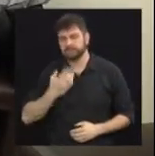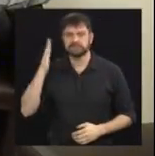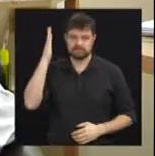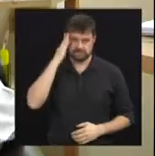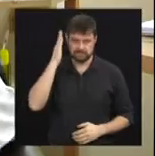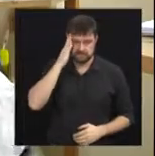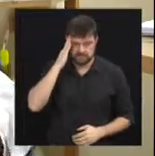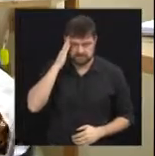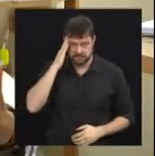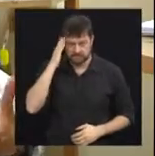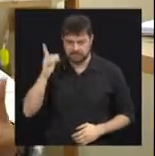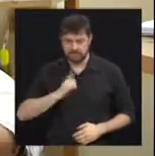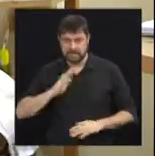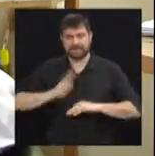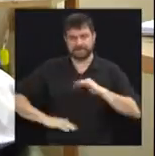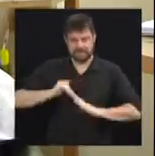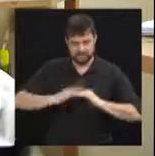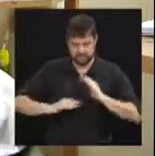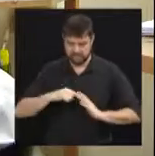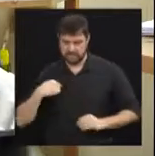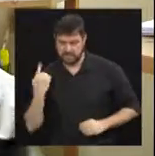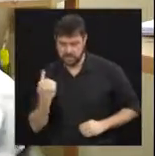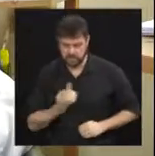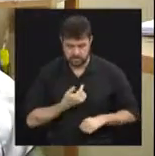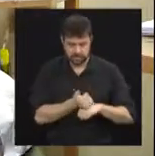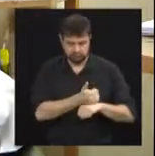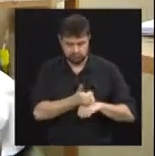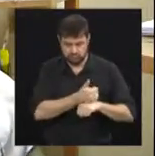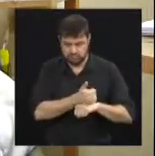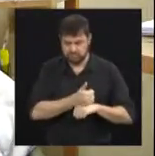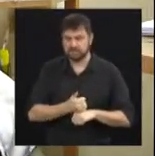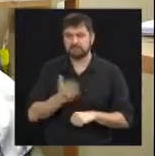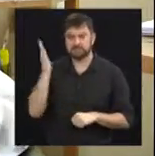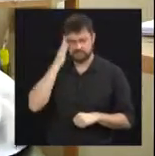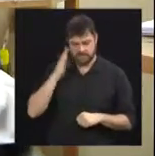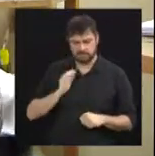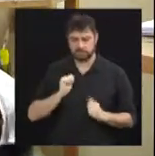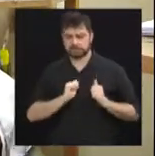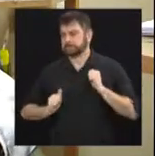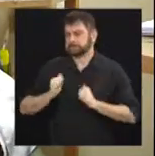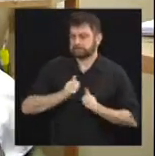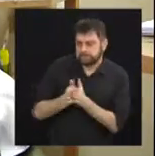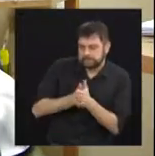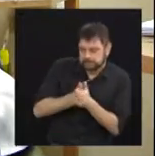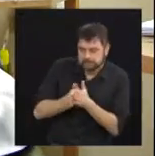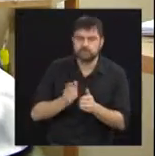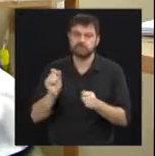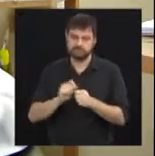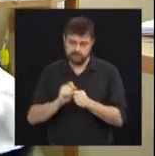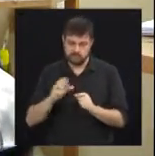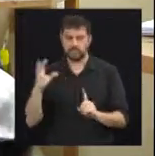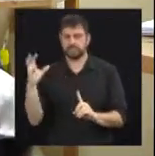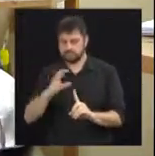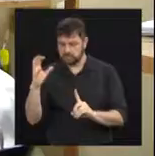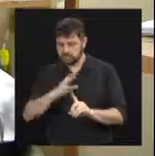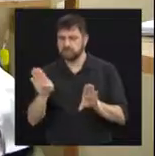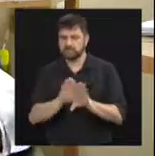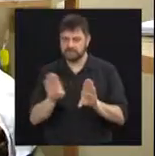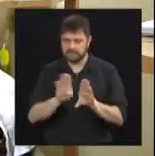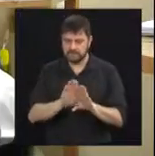sabemos, através da prática clínica, que o fator emocional é importante, pode interferir. Nós sabemos